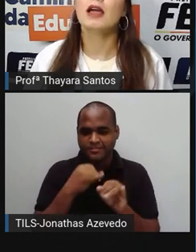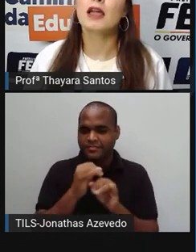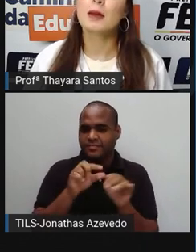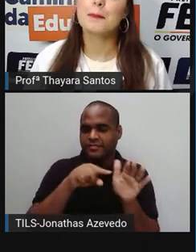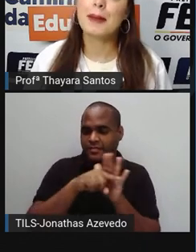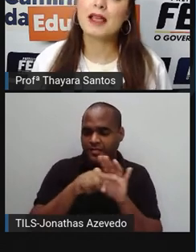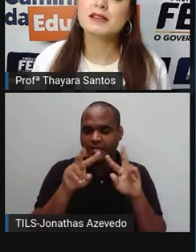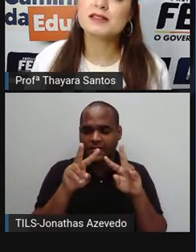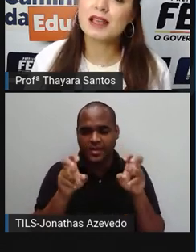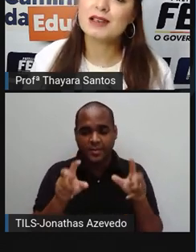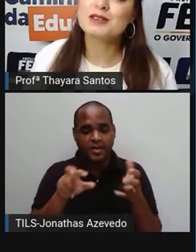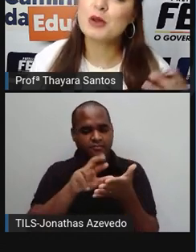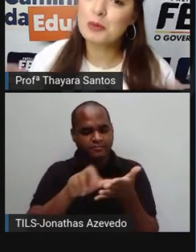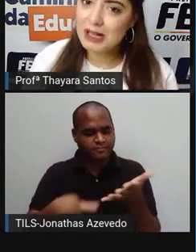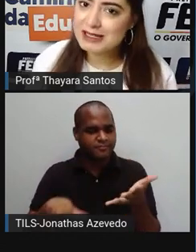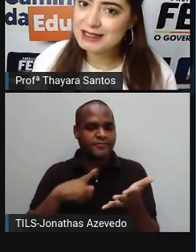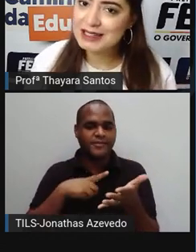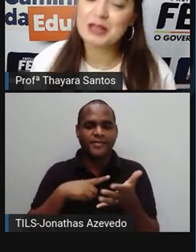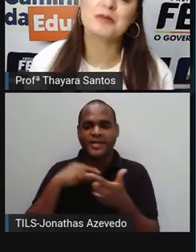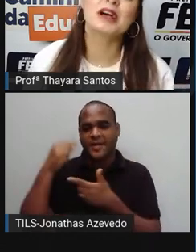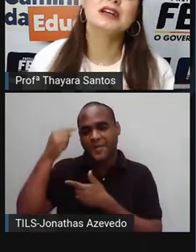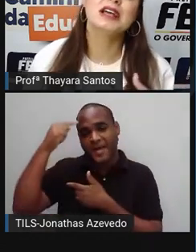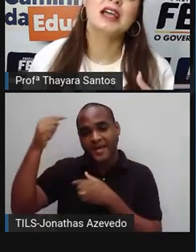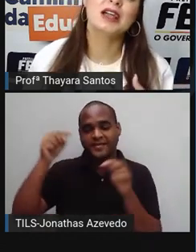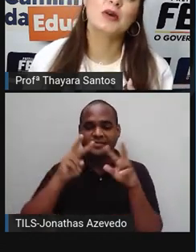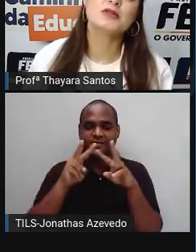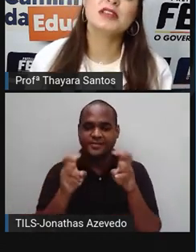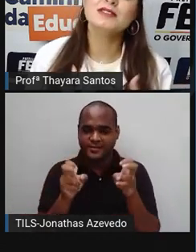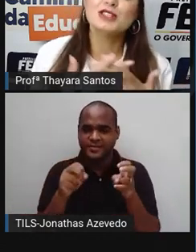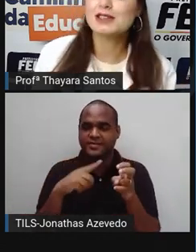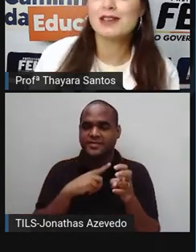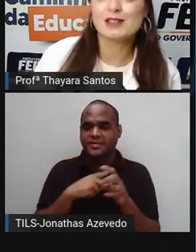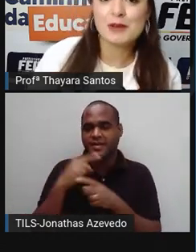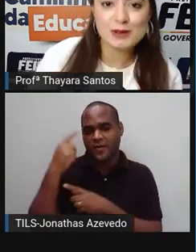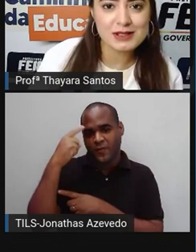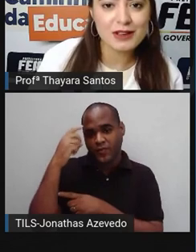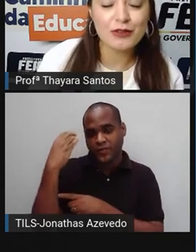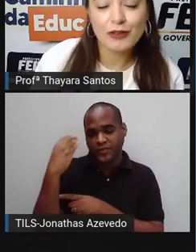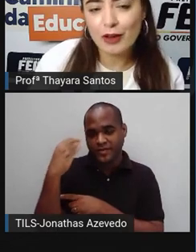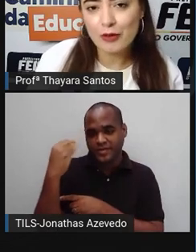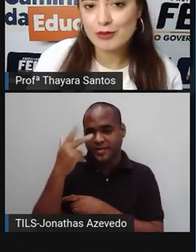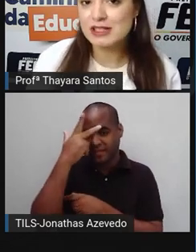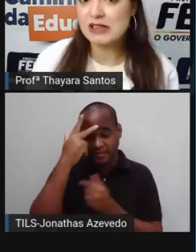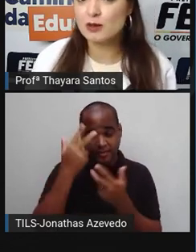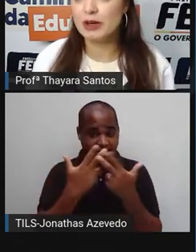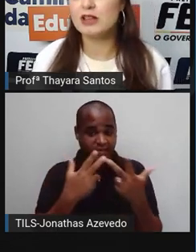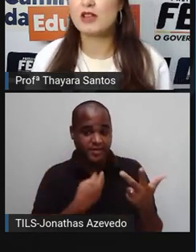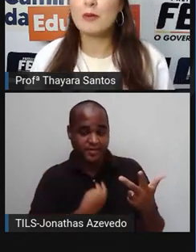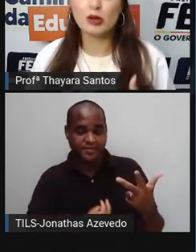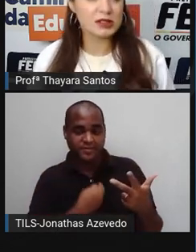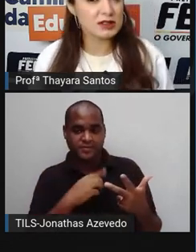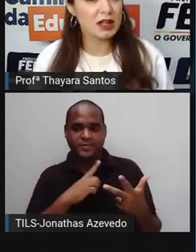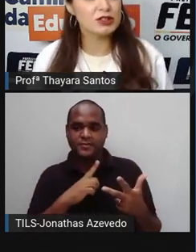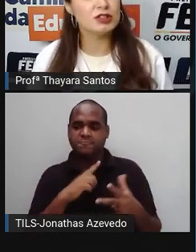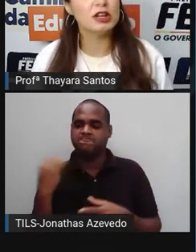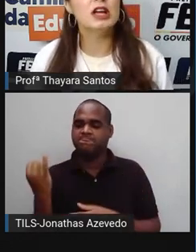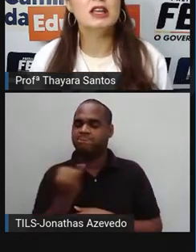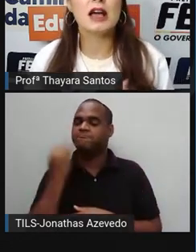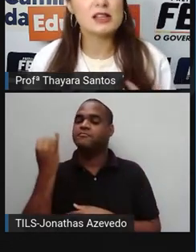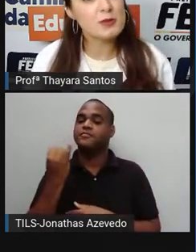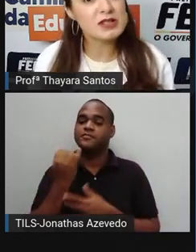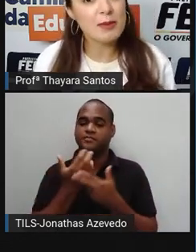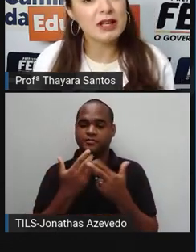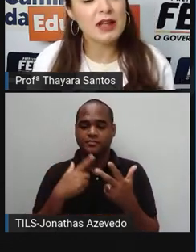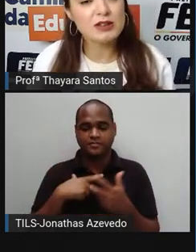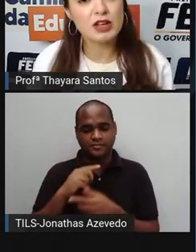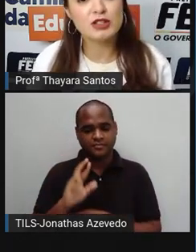tema pensem sobre esse tema é conscientizem as pessoas que vivem com vocês sobre isso a importância que a gente